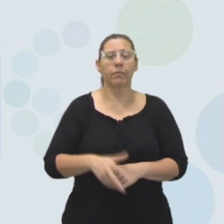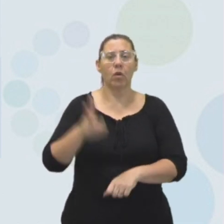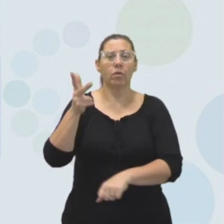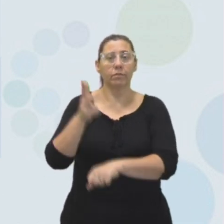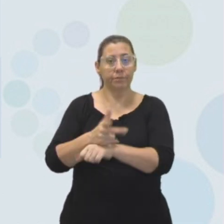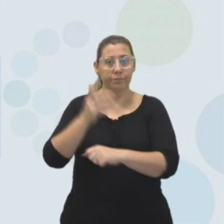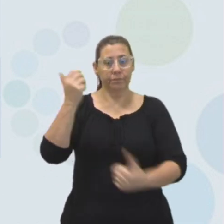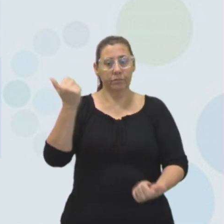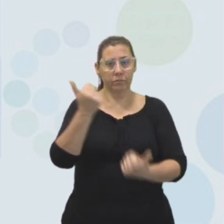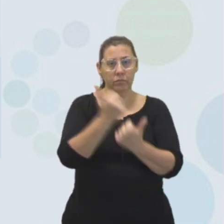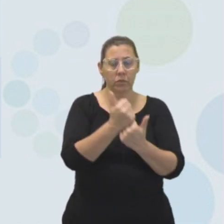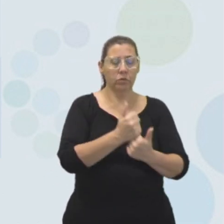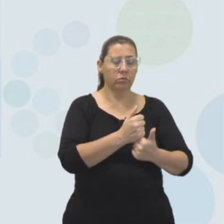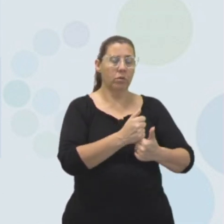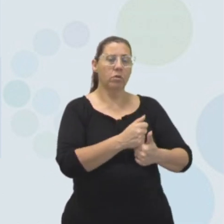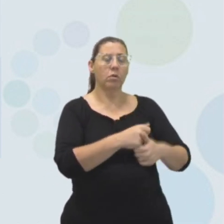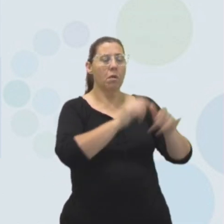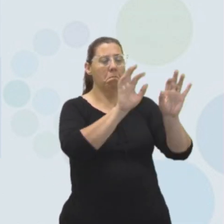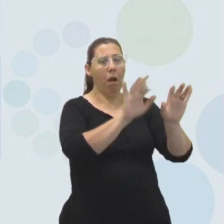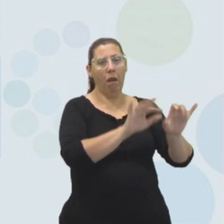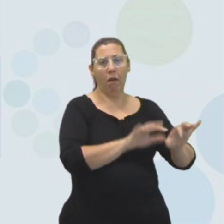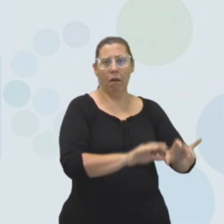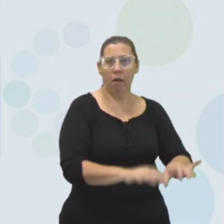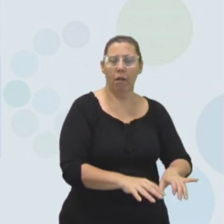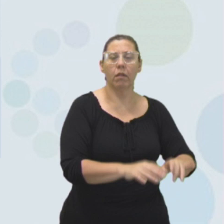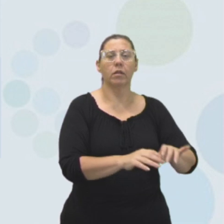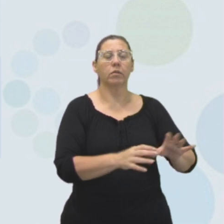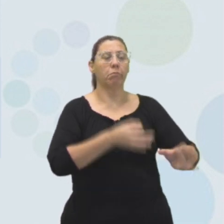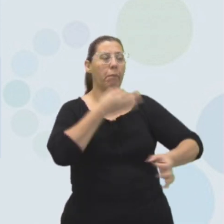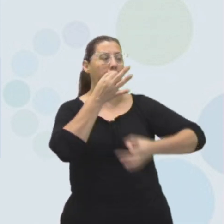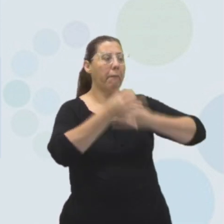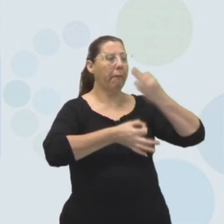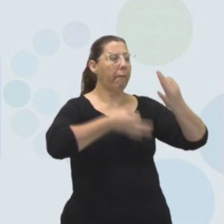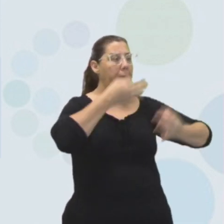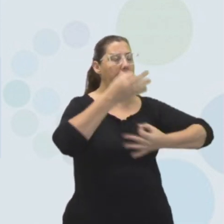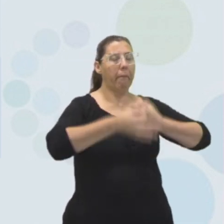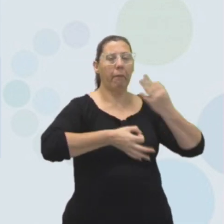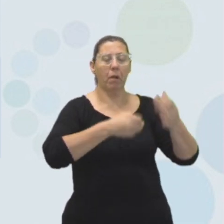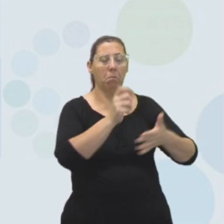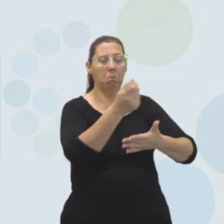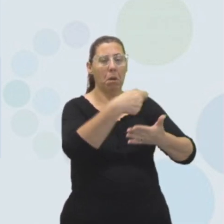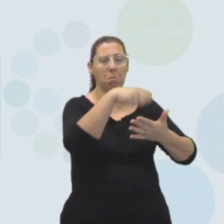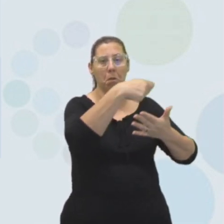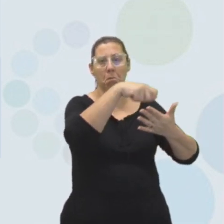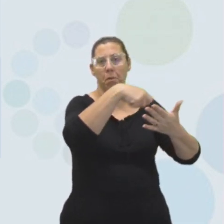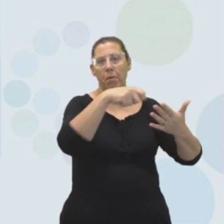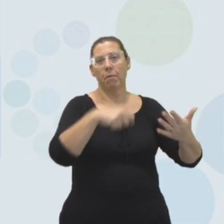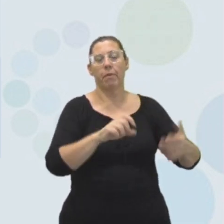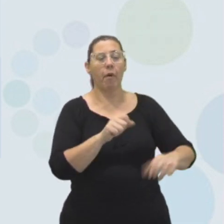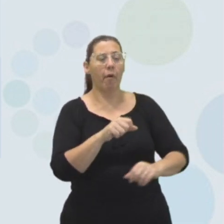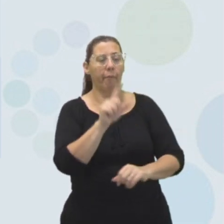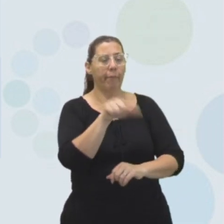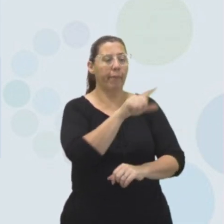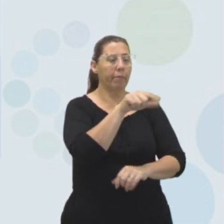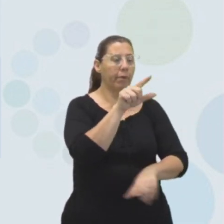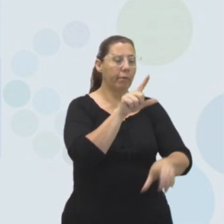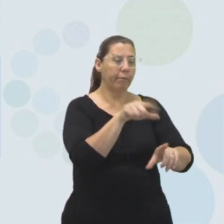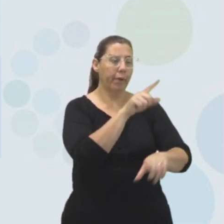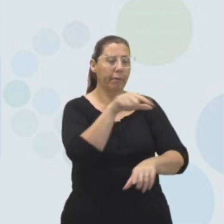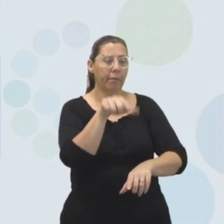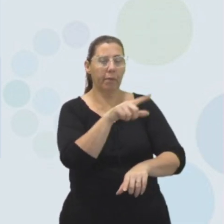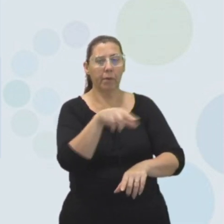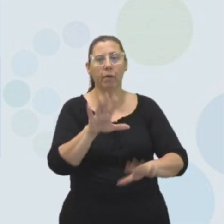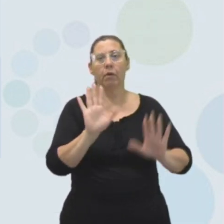substitui uma escrita, um texto dissertativo, uma prova múltipla escolha, uma prova